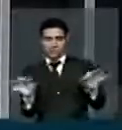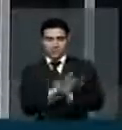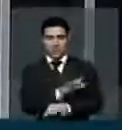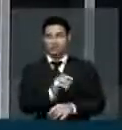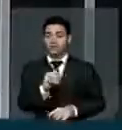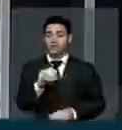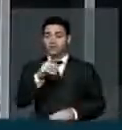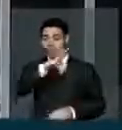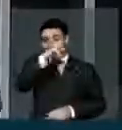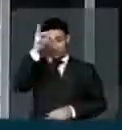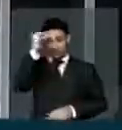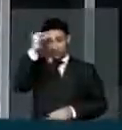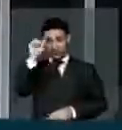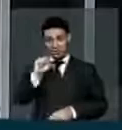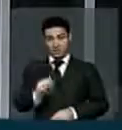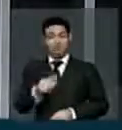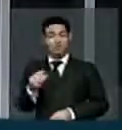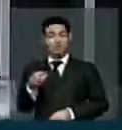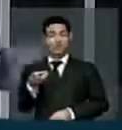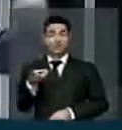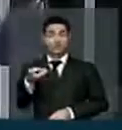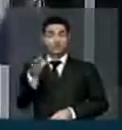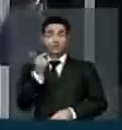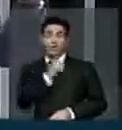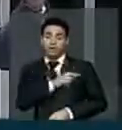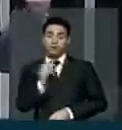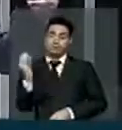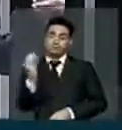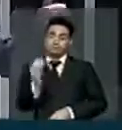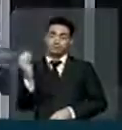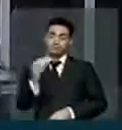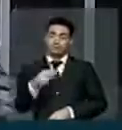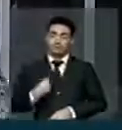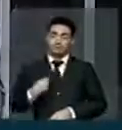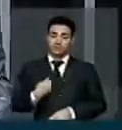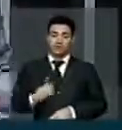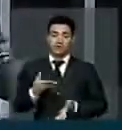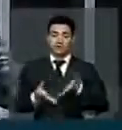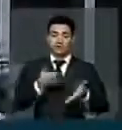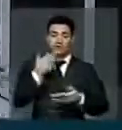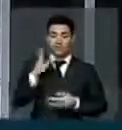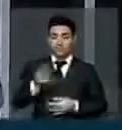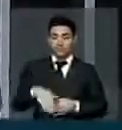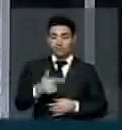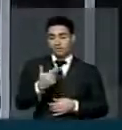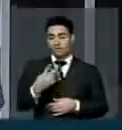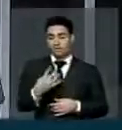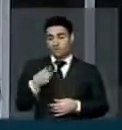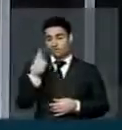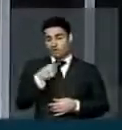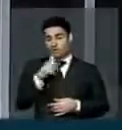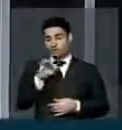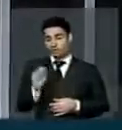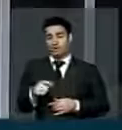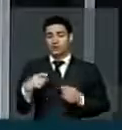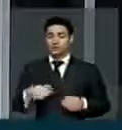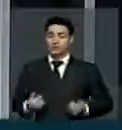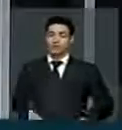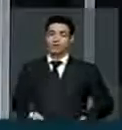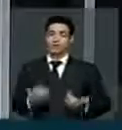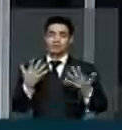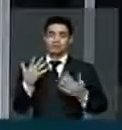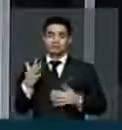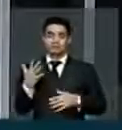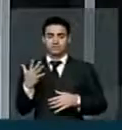de Sergipe, para poder manter essas clínicas funcionando e atendendo bem a população 24 horas por dia, tem que gastar em